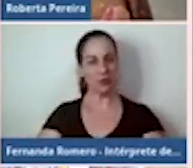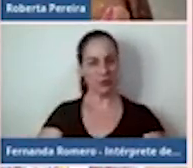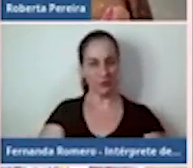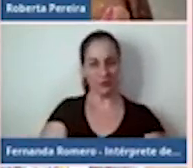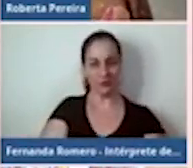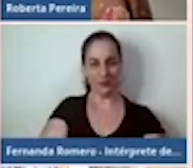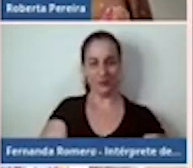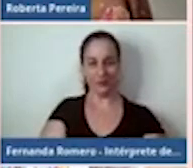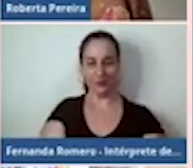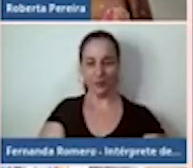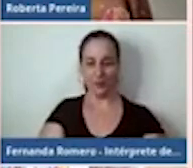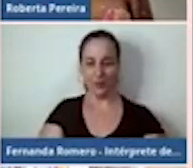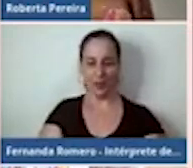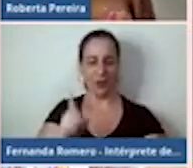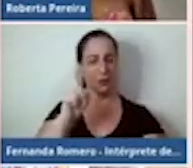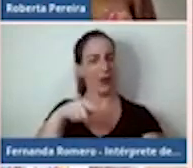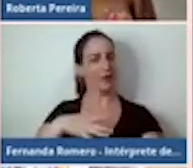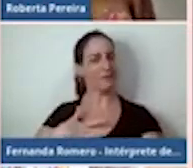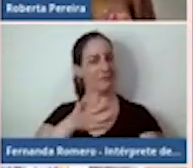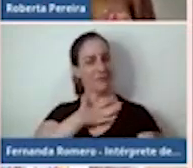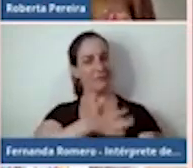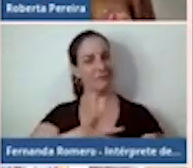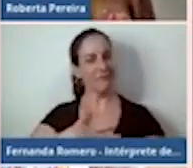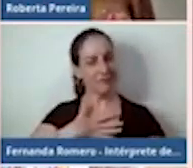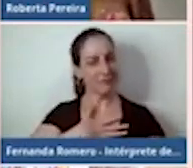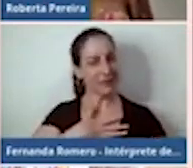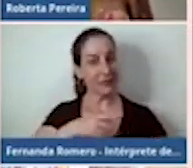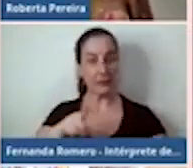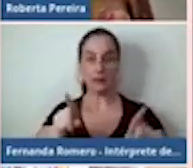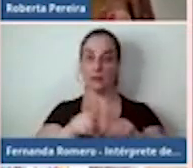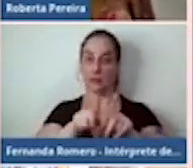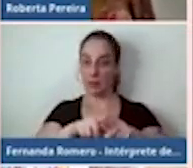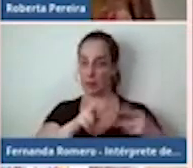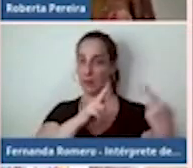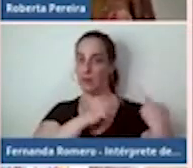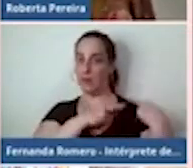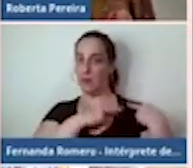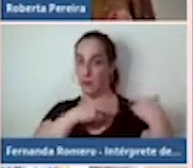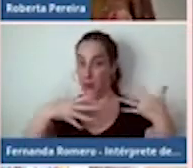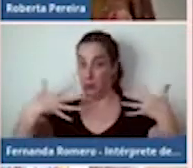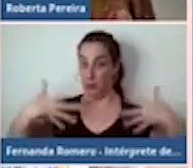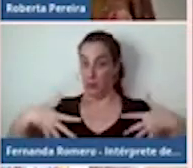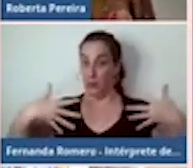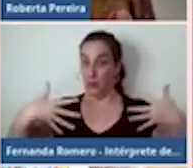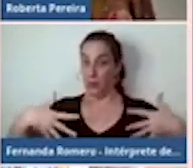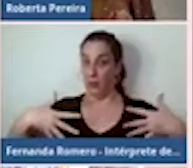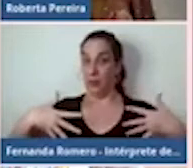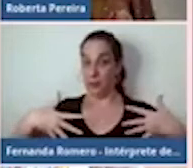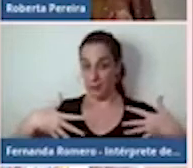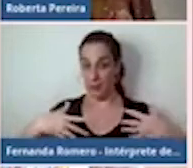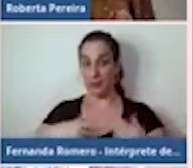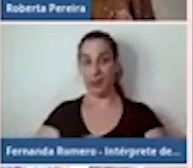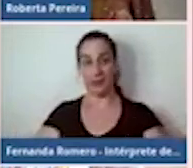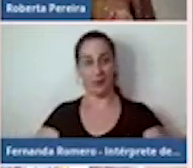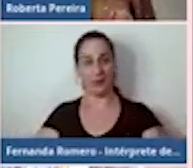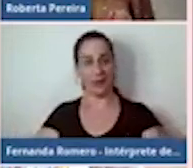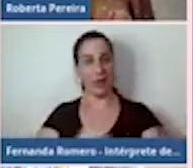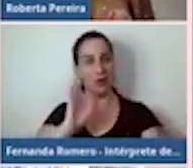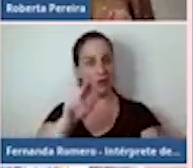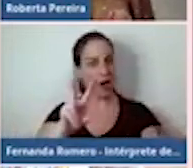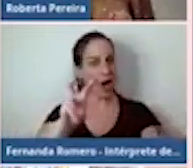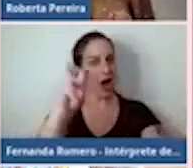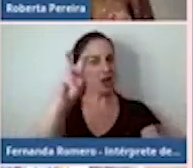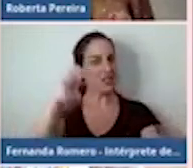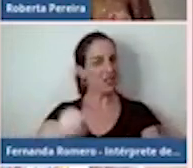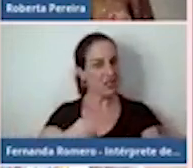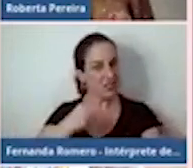Bem, é uma honra, né, e uma responsabilidade muito grande. E estar pelo 5º ano consecutivo